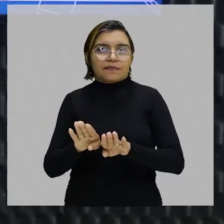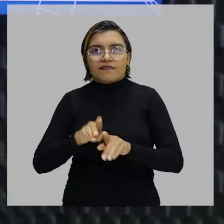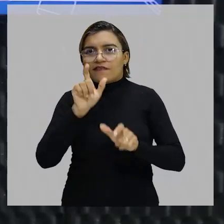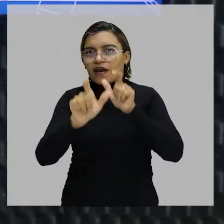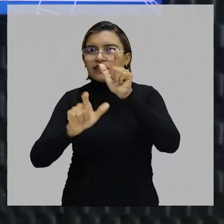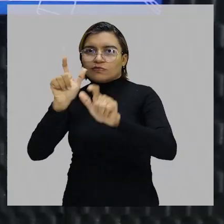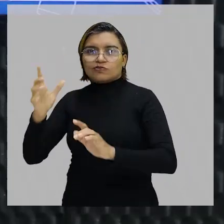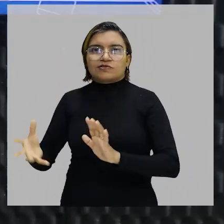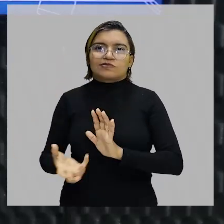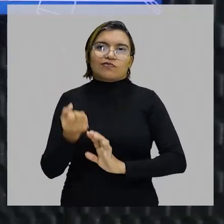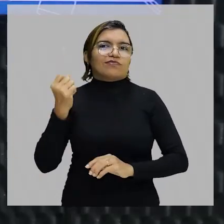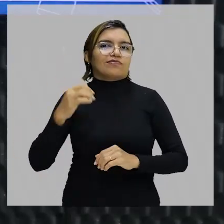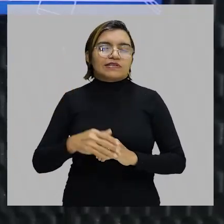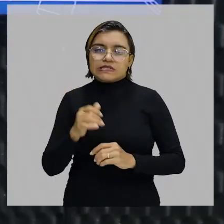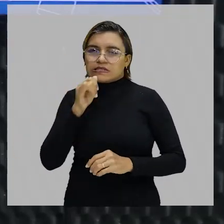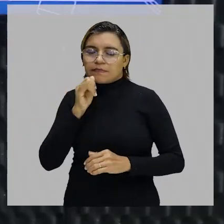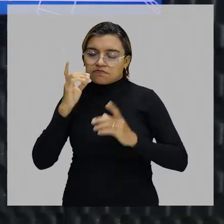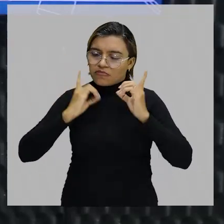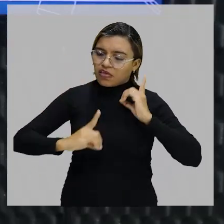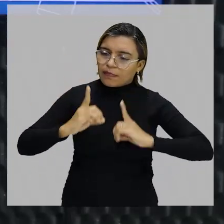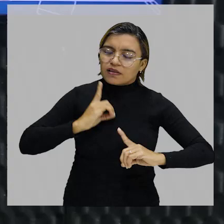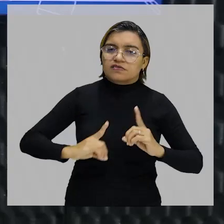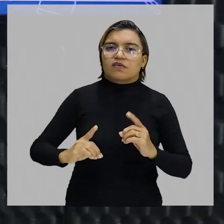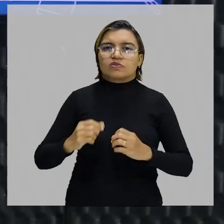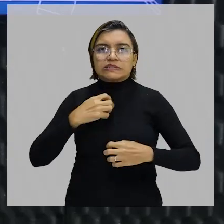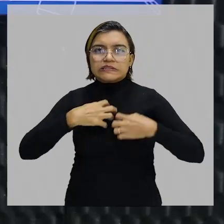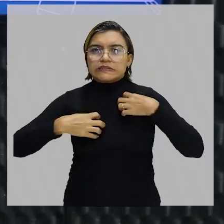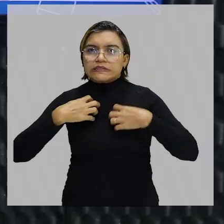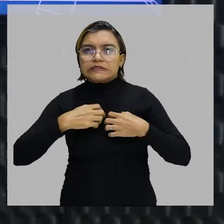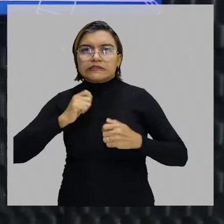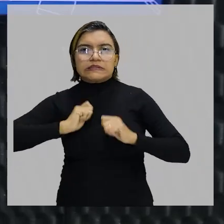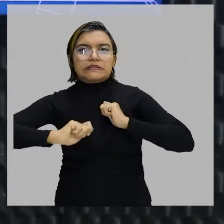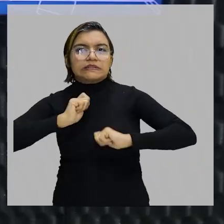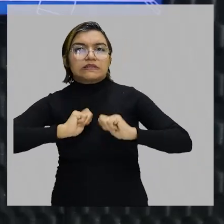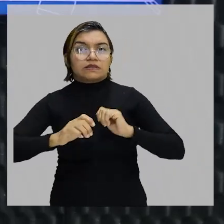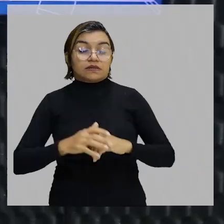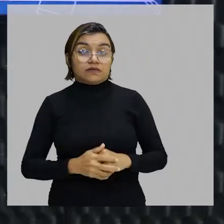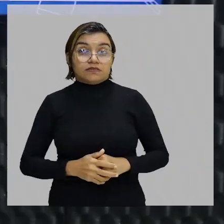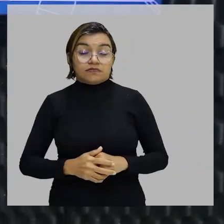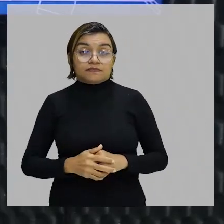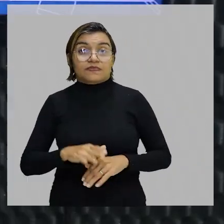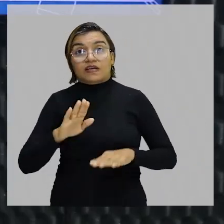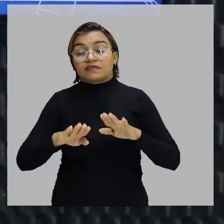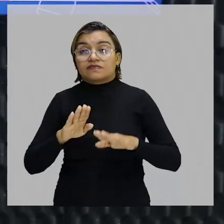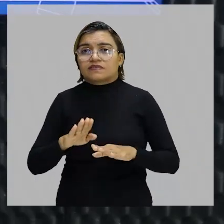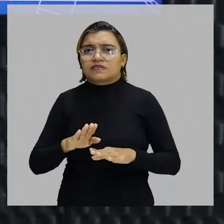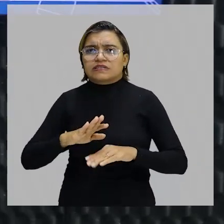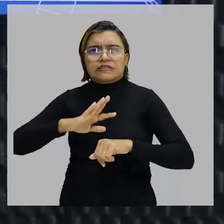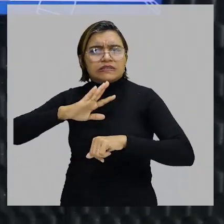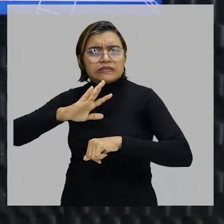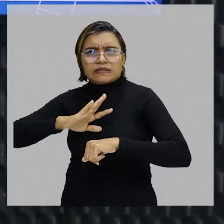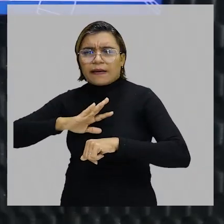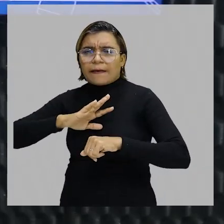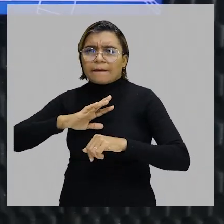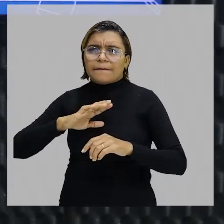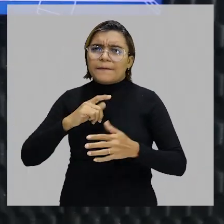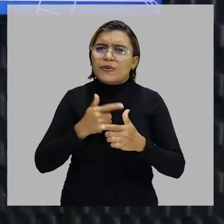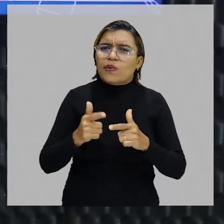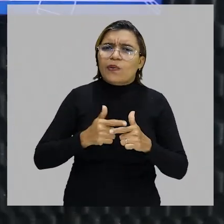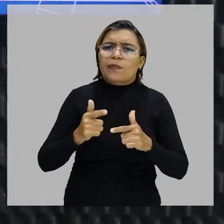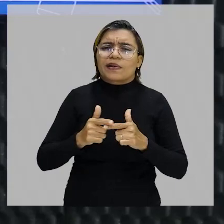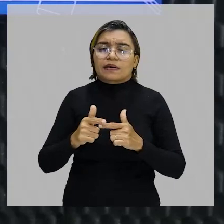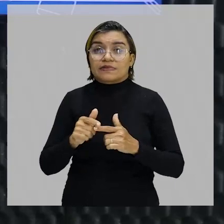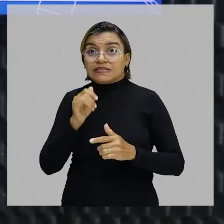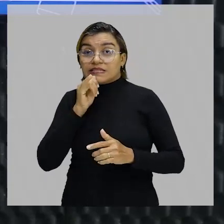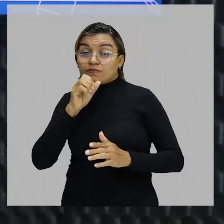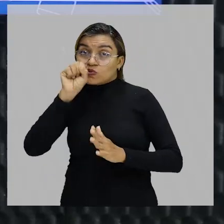né? Depressão, ansiedade, entre outras situações que são maus, literalmente, desse período que a gente está vendo, do século,